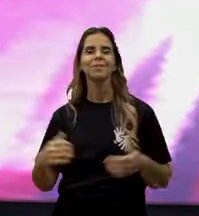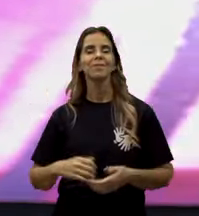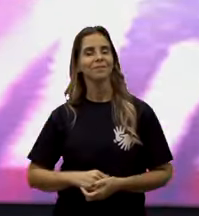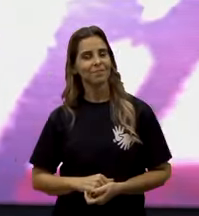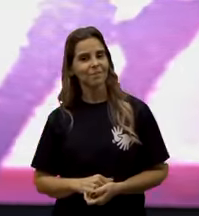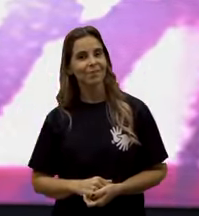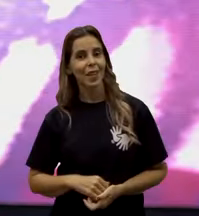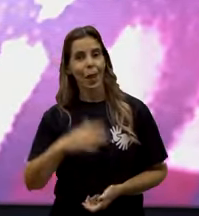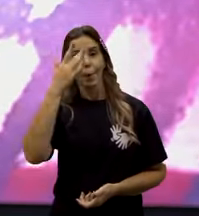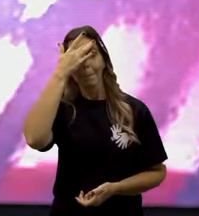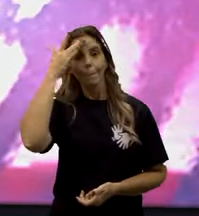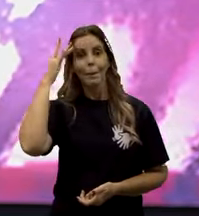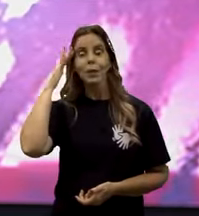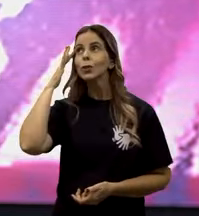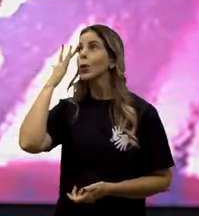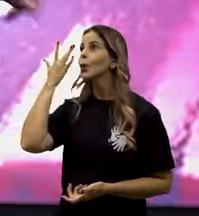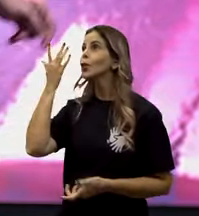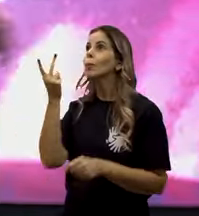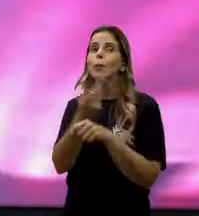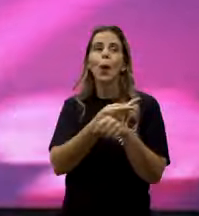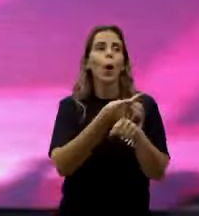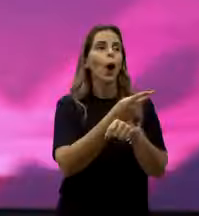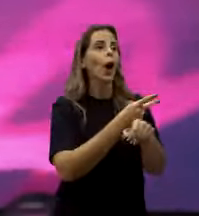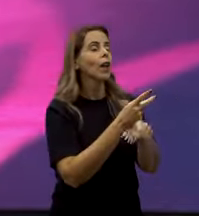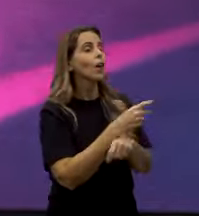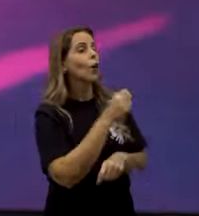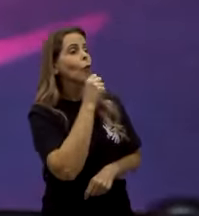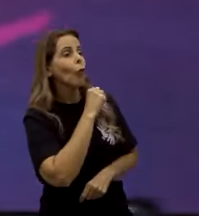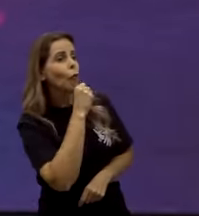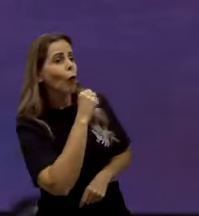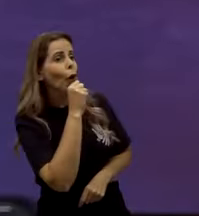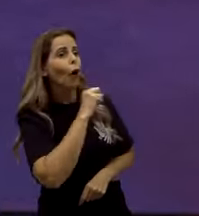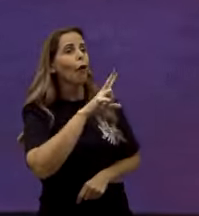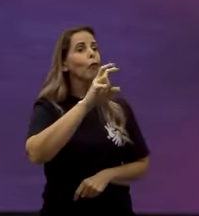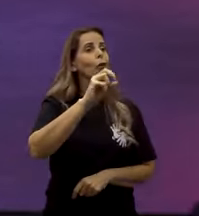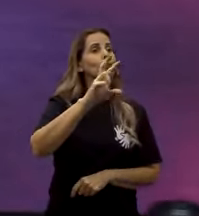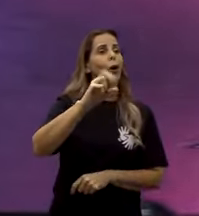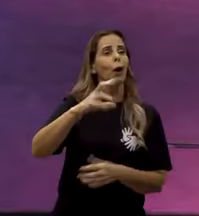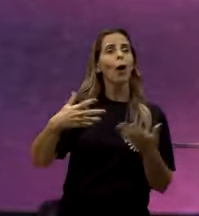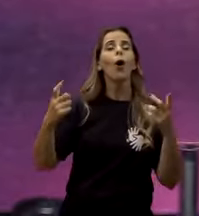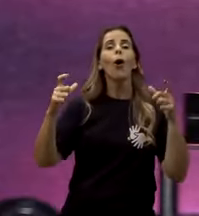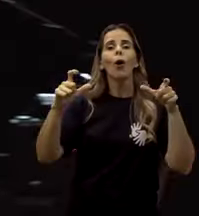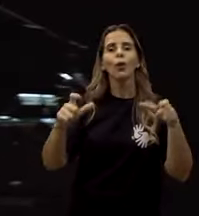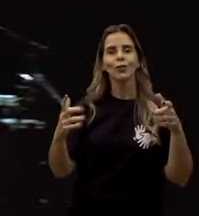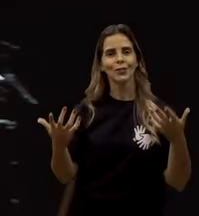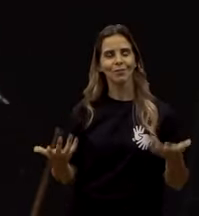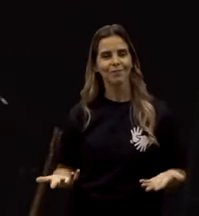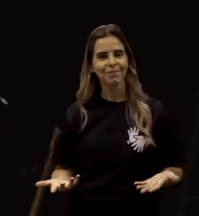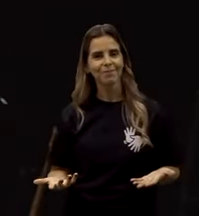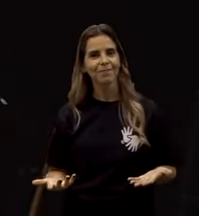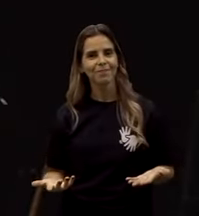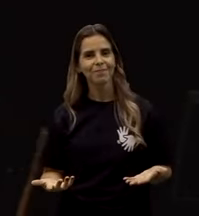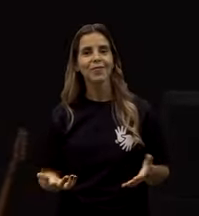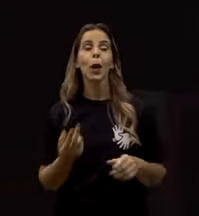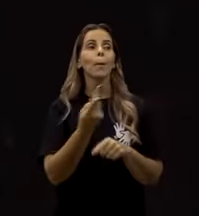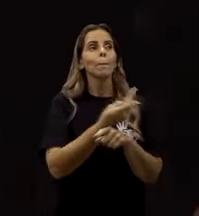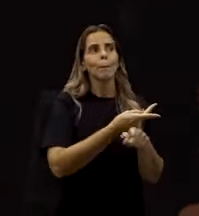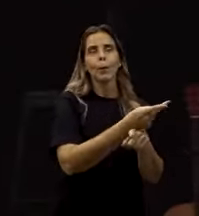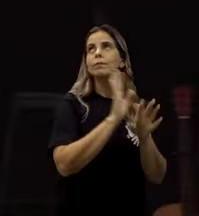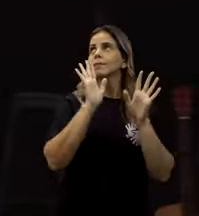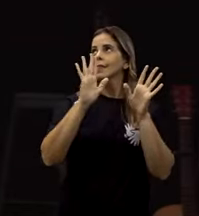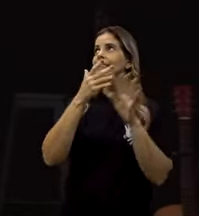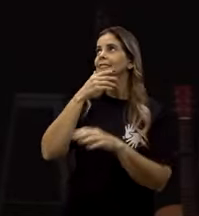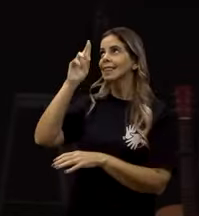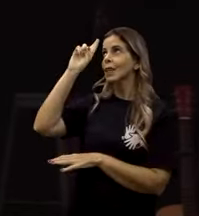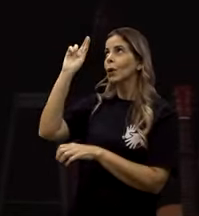bilhões de pess no céu você lá vó ô ô mãe Senor só um minutinho minha mãe que